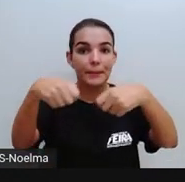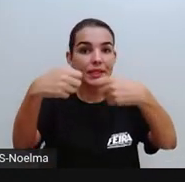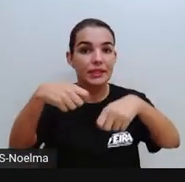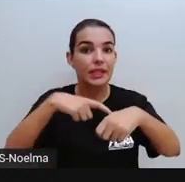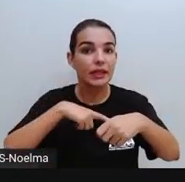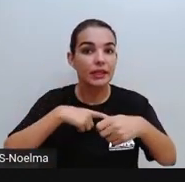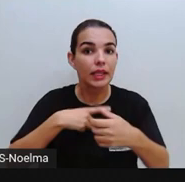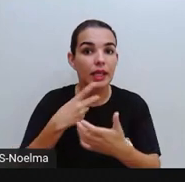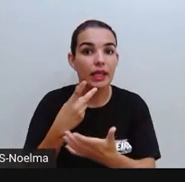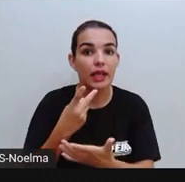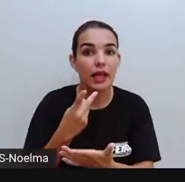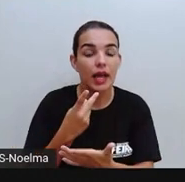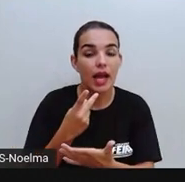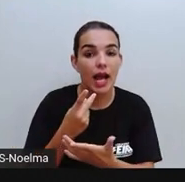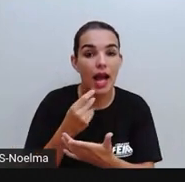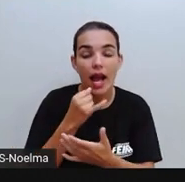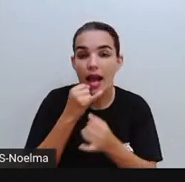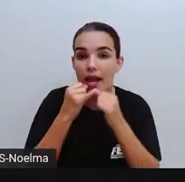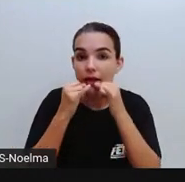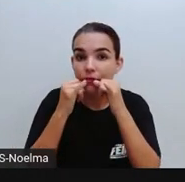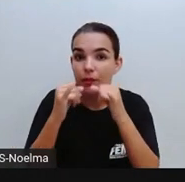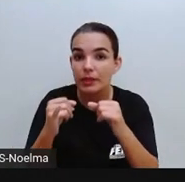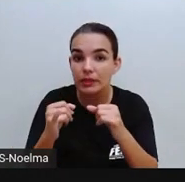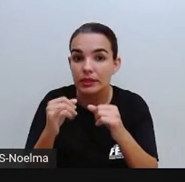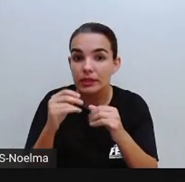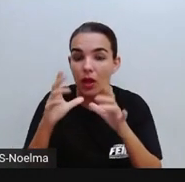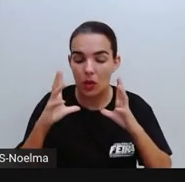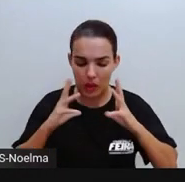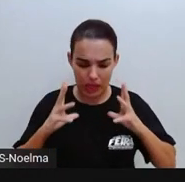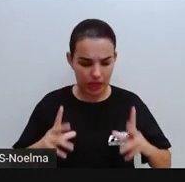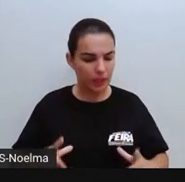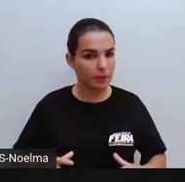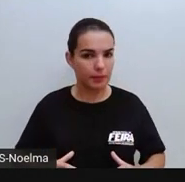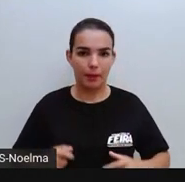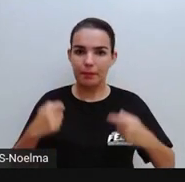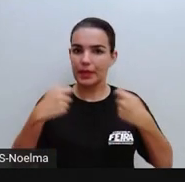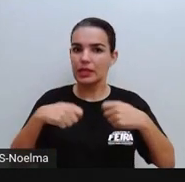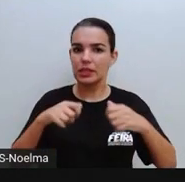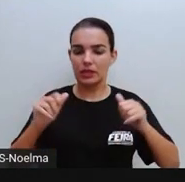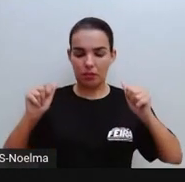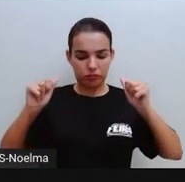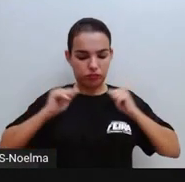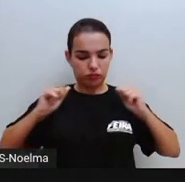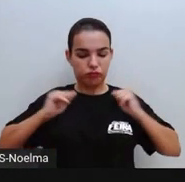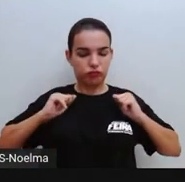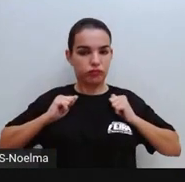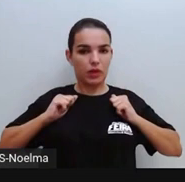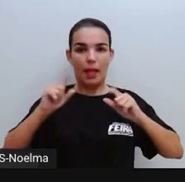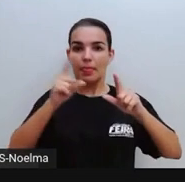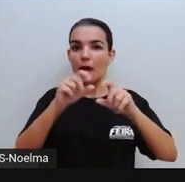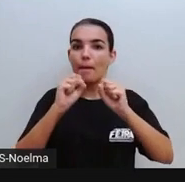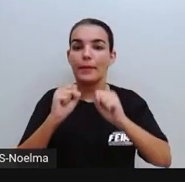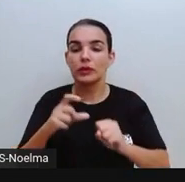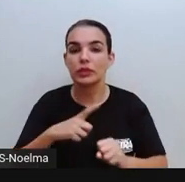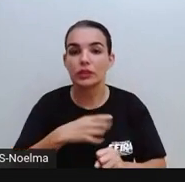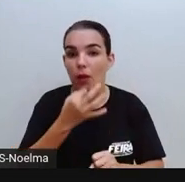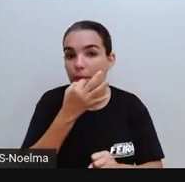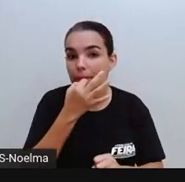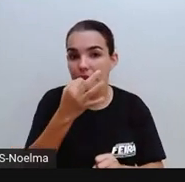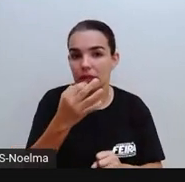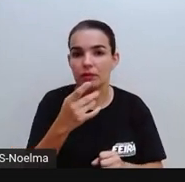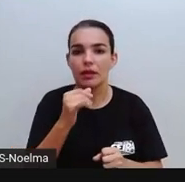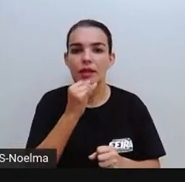sem interferência da sua opinião você já ela deve ser Imparcial Então logo mais à noite